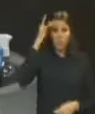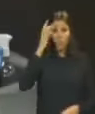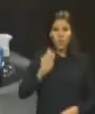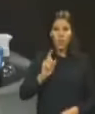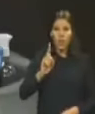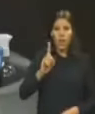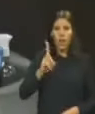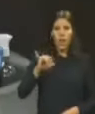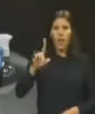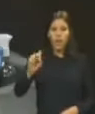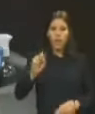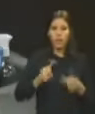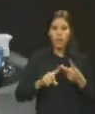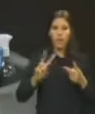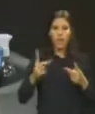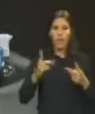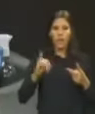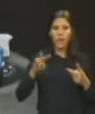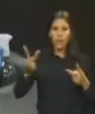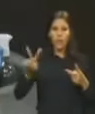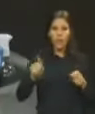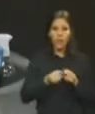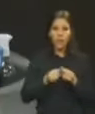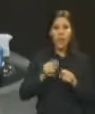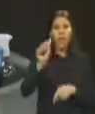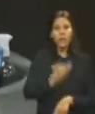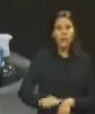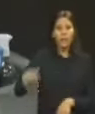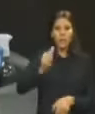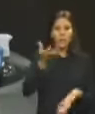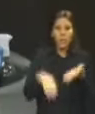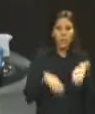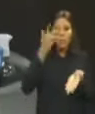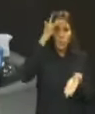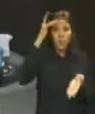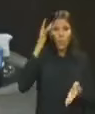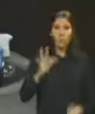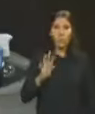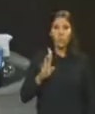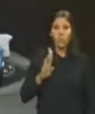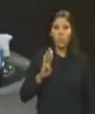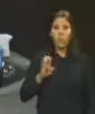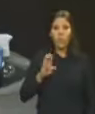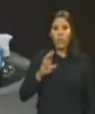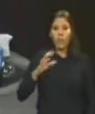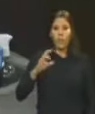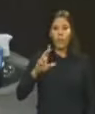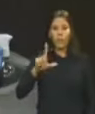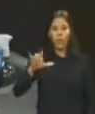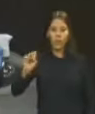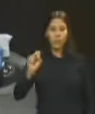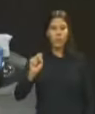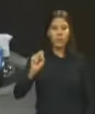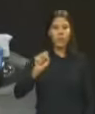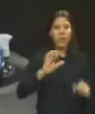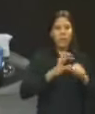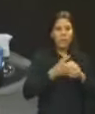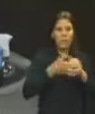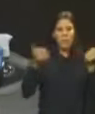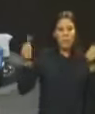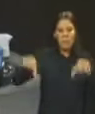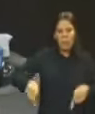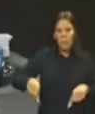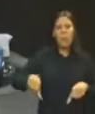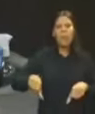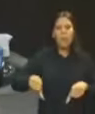também a Associação dos Cuidados de Pacientes com Tuberculose. A pandemia piorou muito a situação das pessoas que vivem com